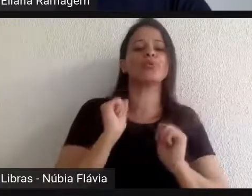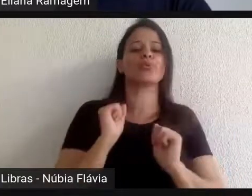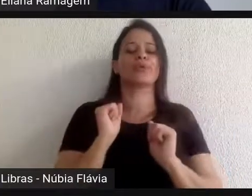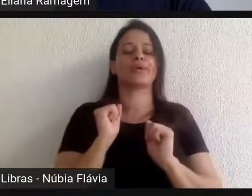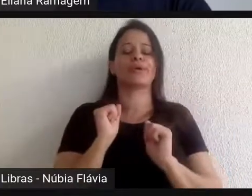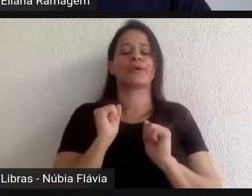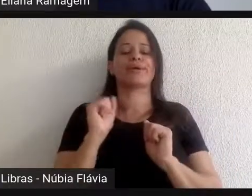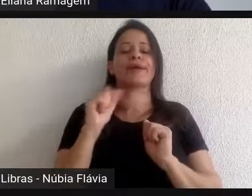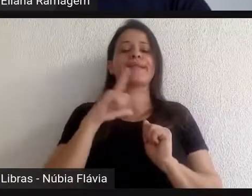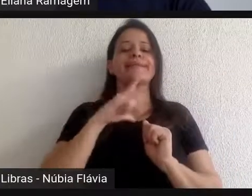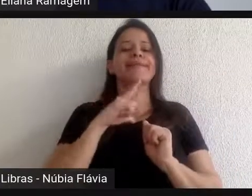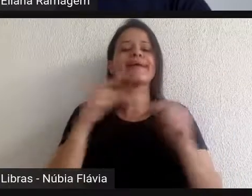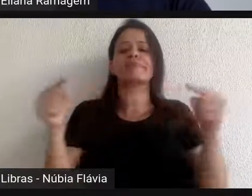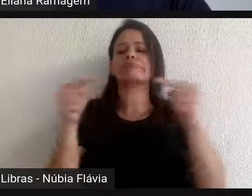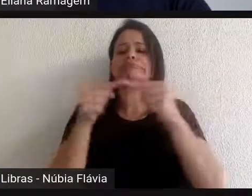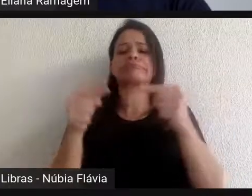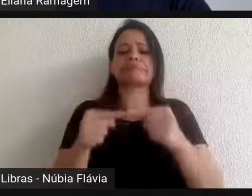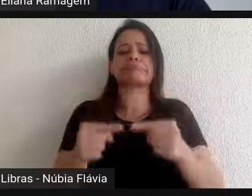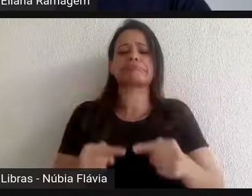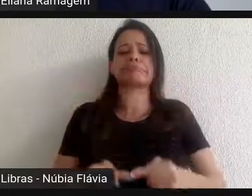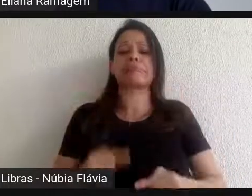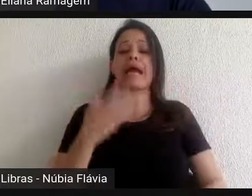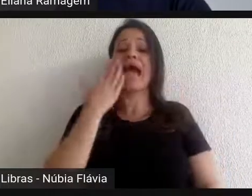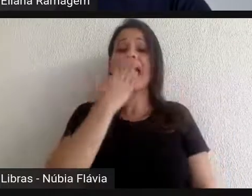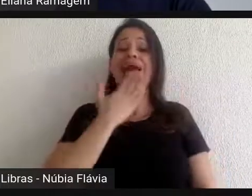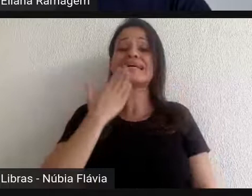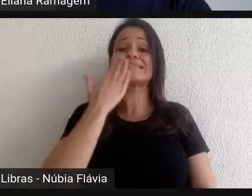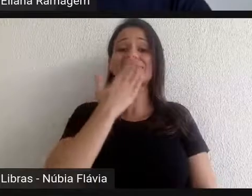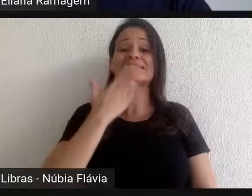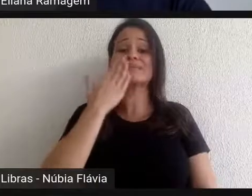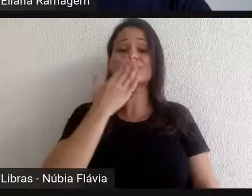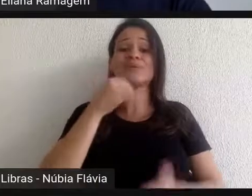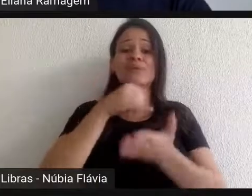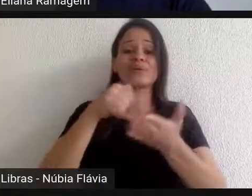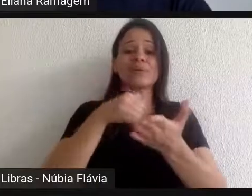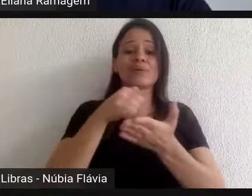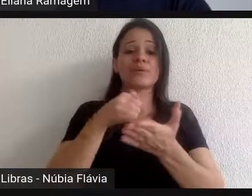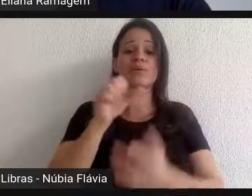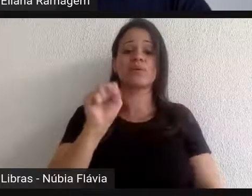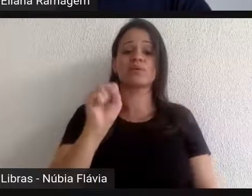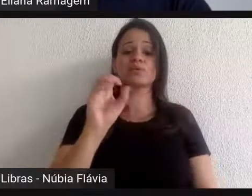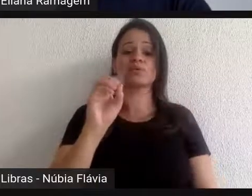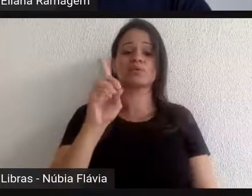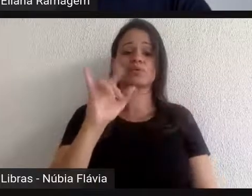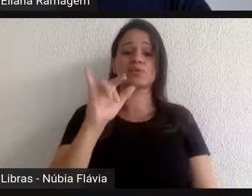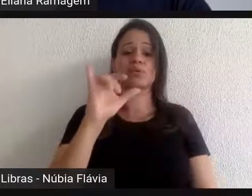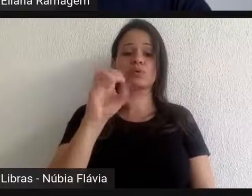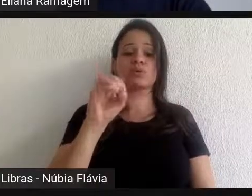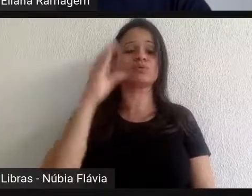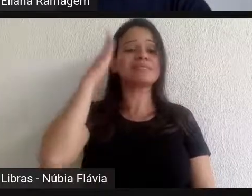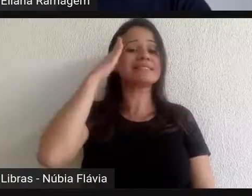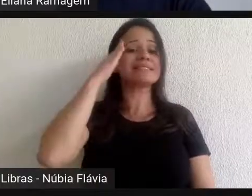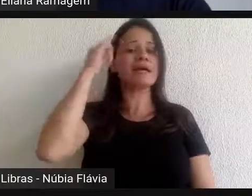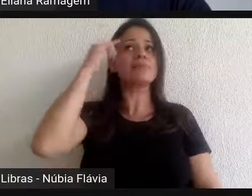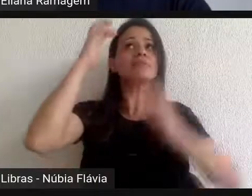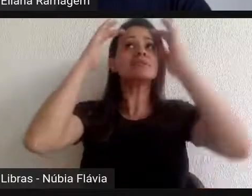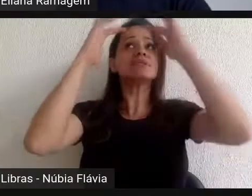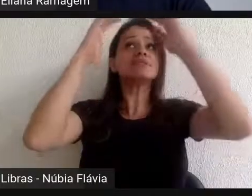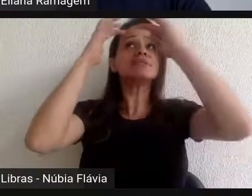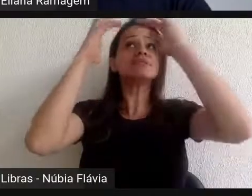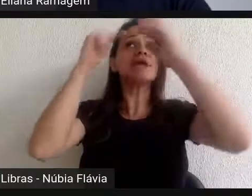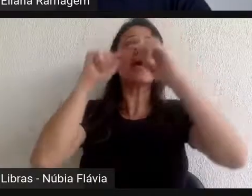sódio, ou muitas vezes açúcar, gordura e sódio, eles fazem com que o nosso cérebro